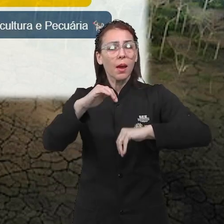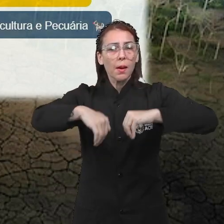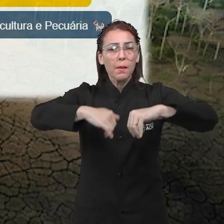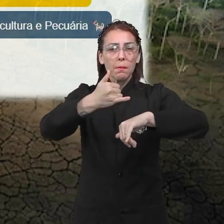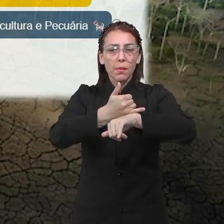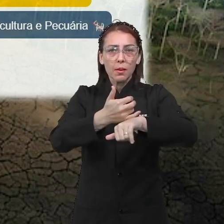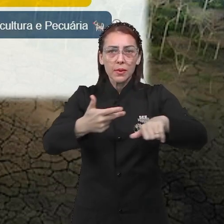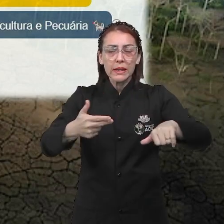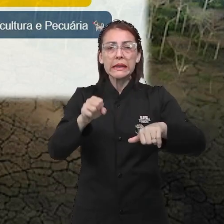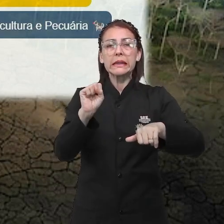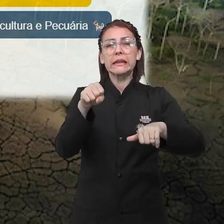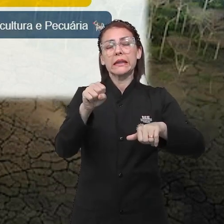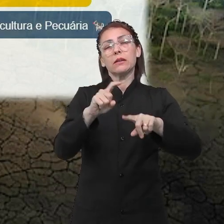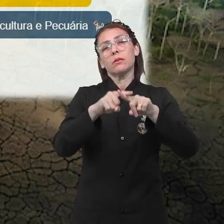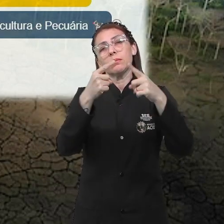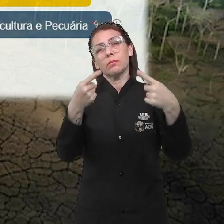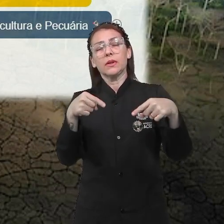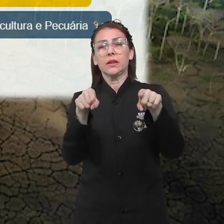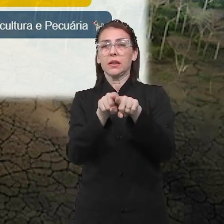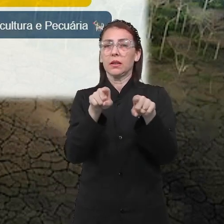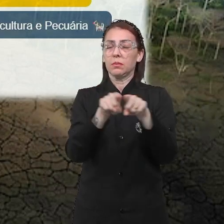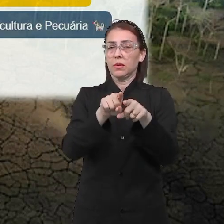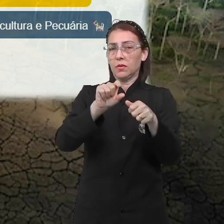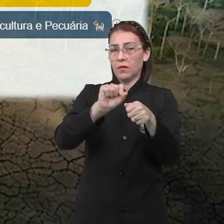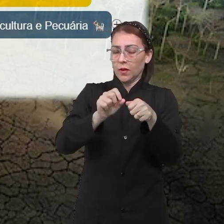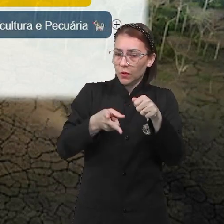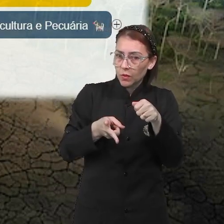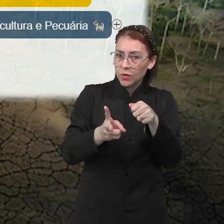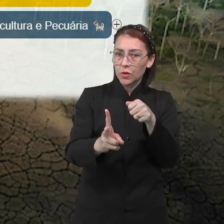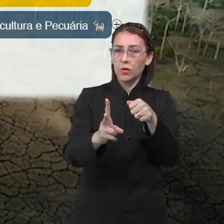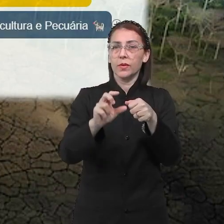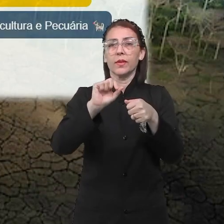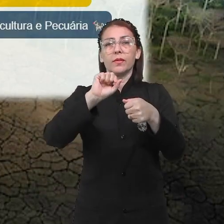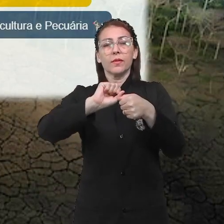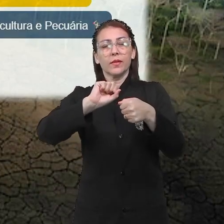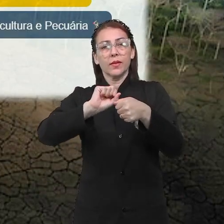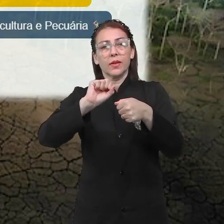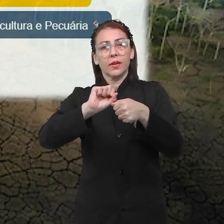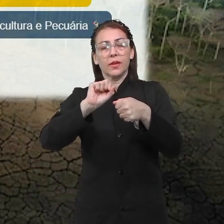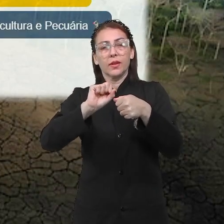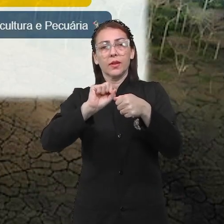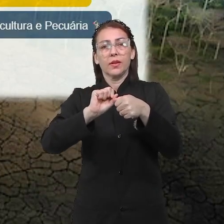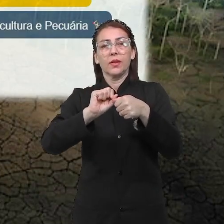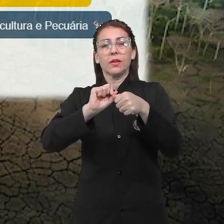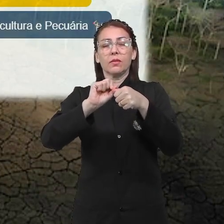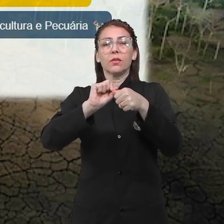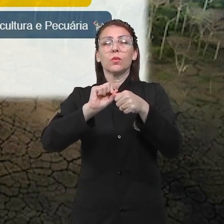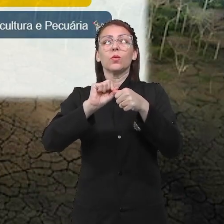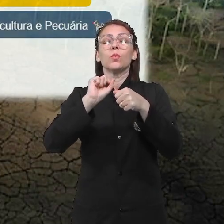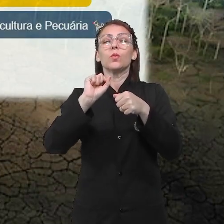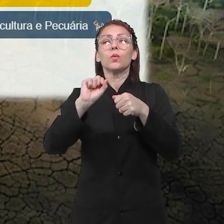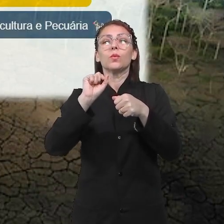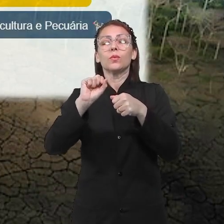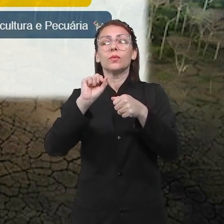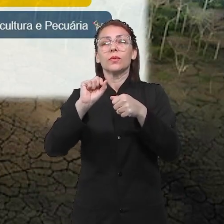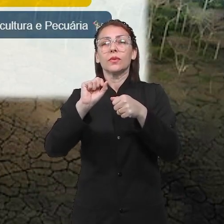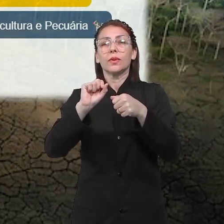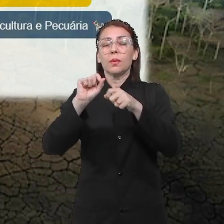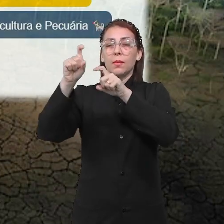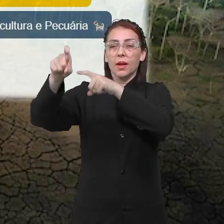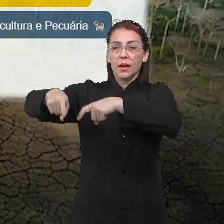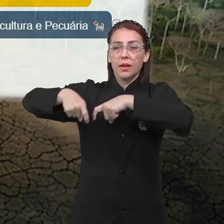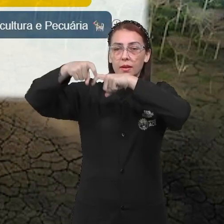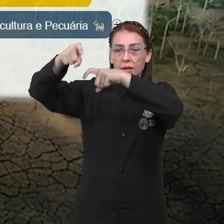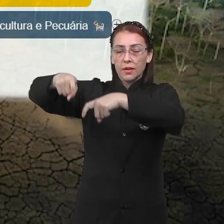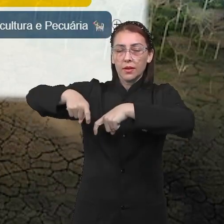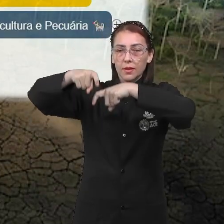Sim, mas também foi feito e continua sendo feito em larga escala para a